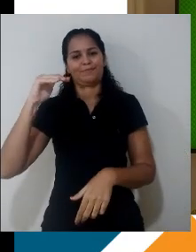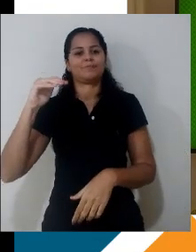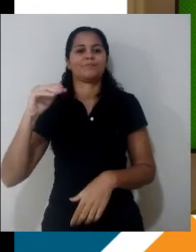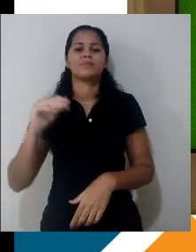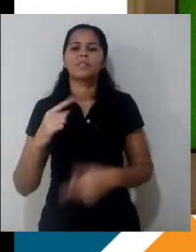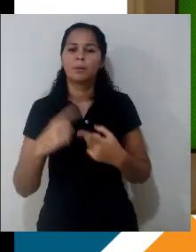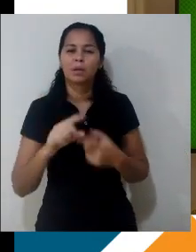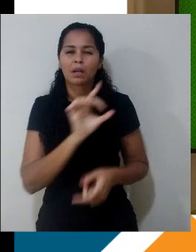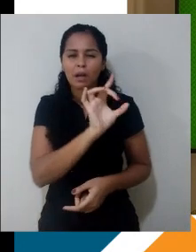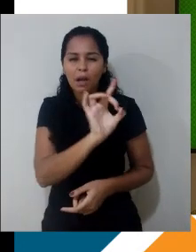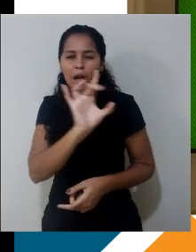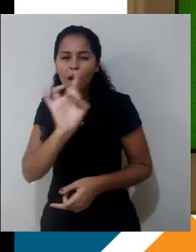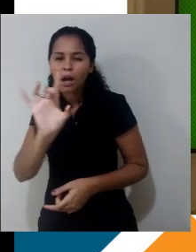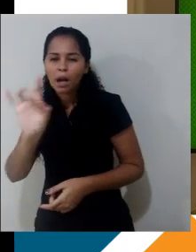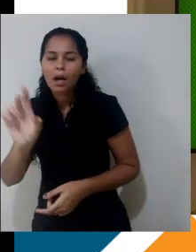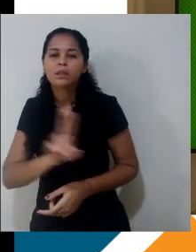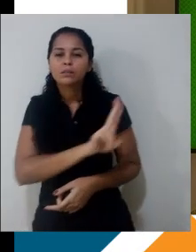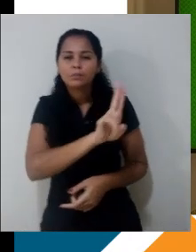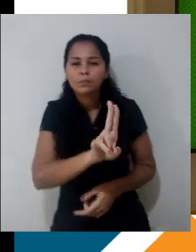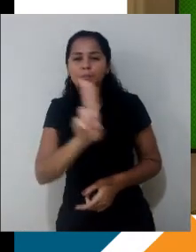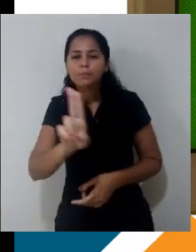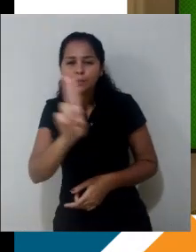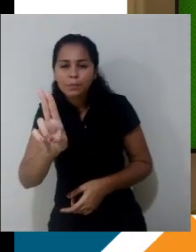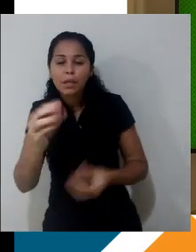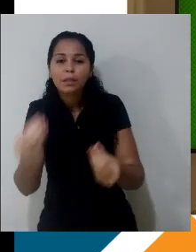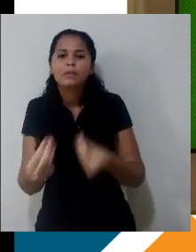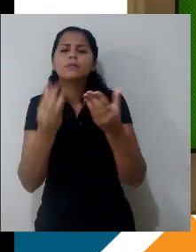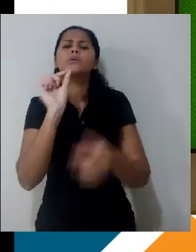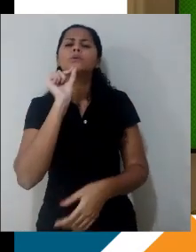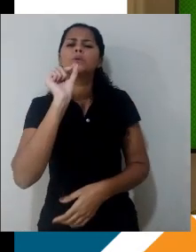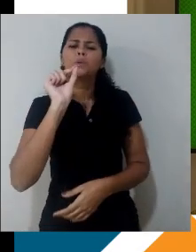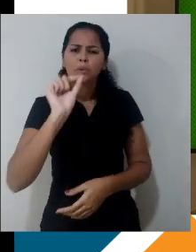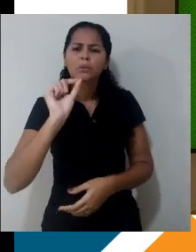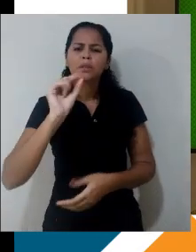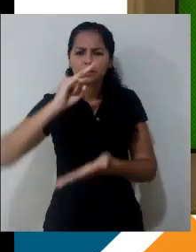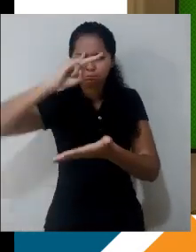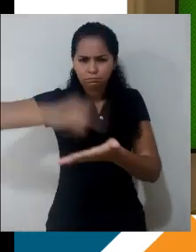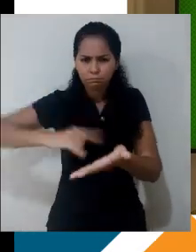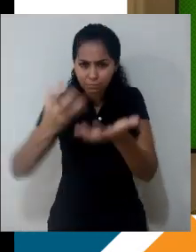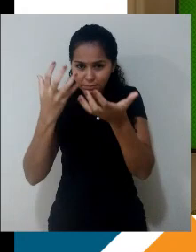Cada universidade oferece um termo de adesão. Que nome é esse? É um documento